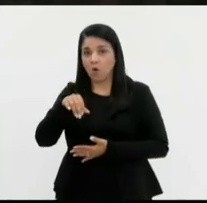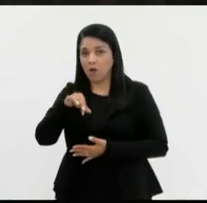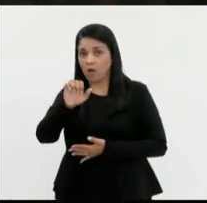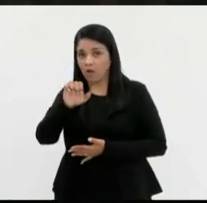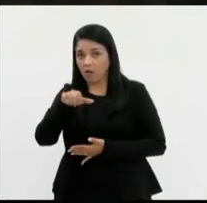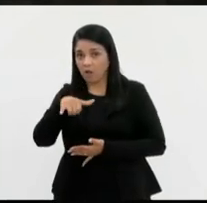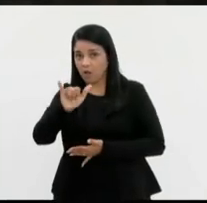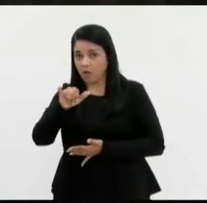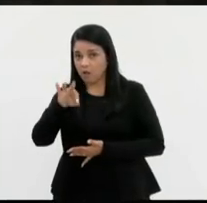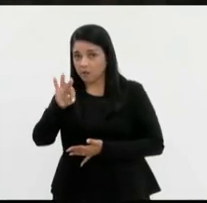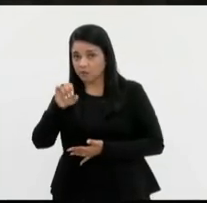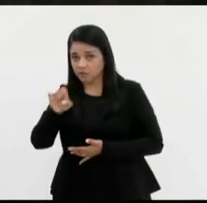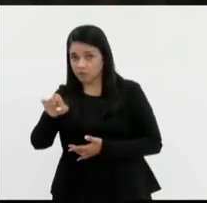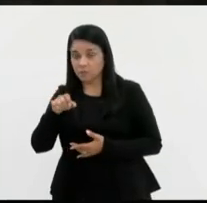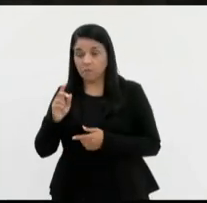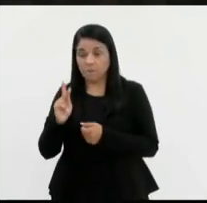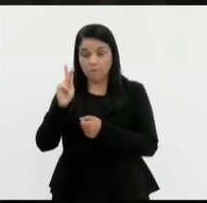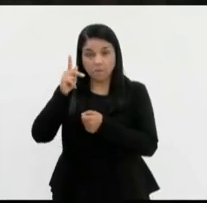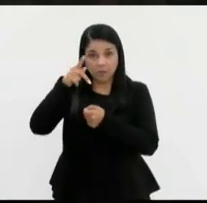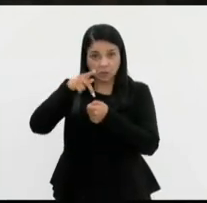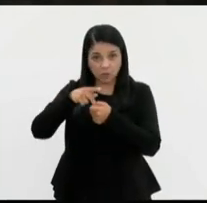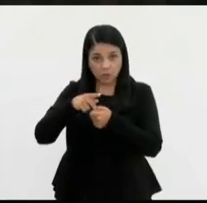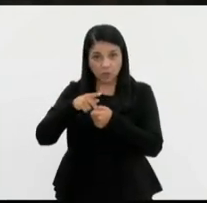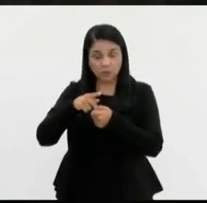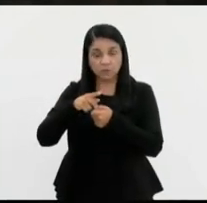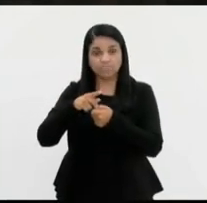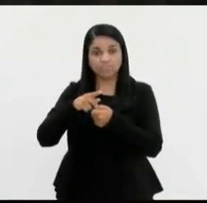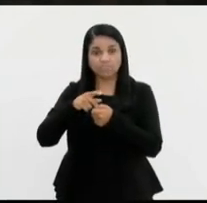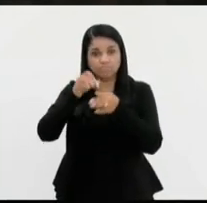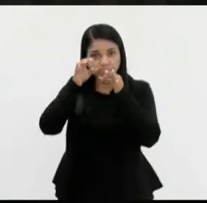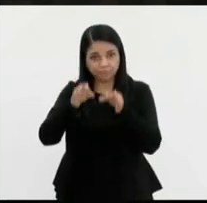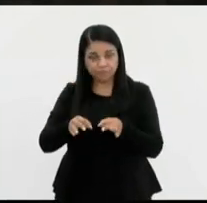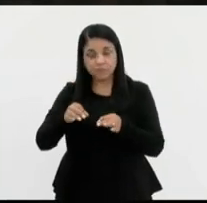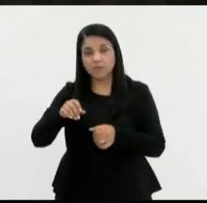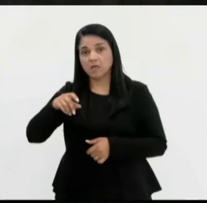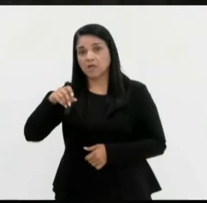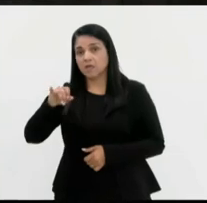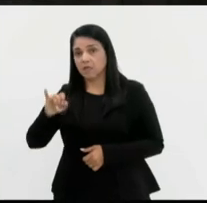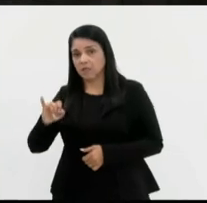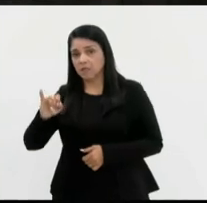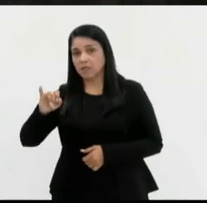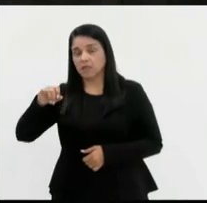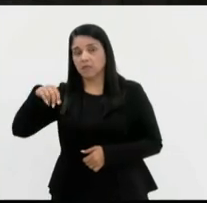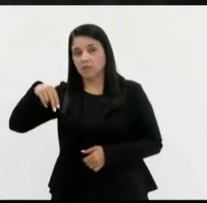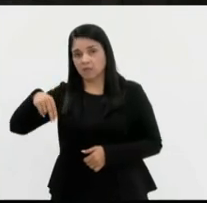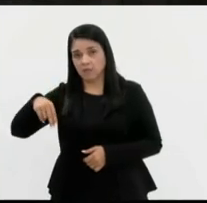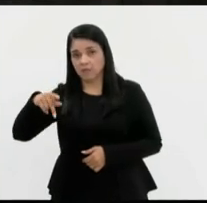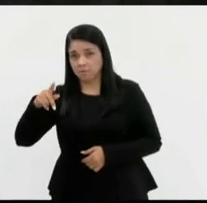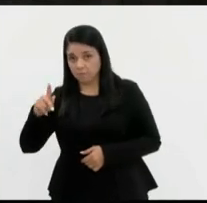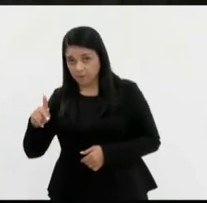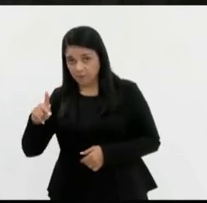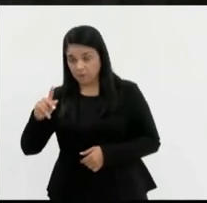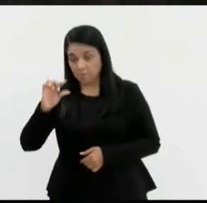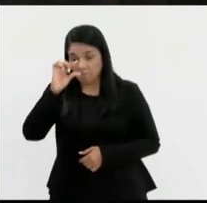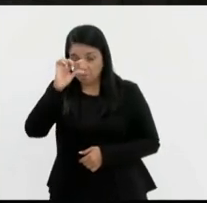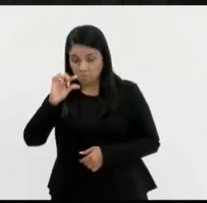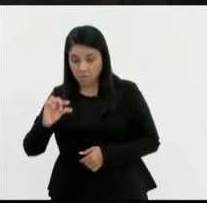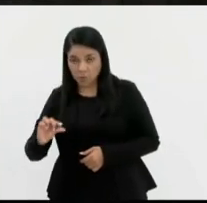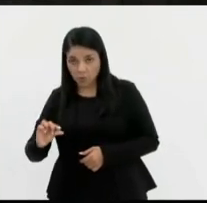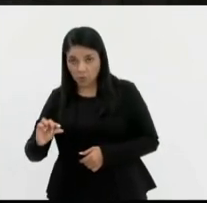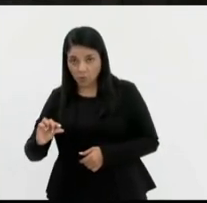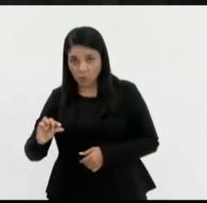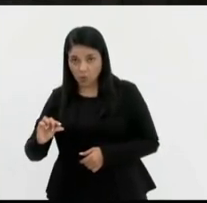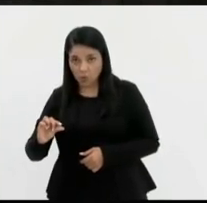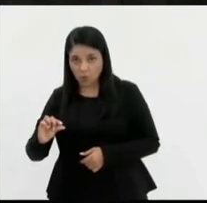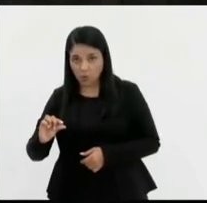um preço de petróleo fixado pela NP em média uma regra fixada pela NP menor do que o